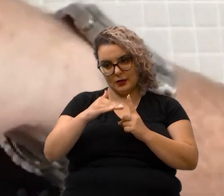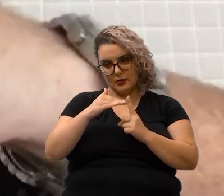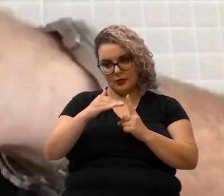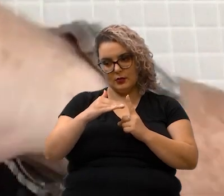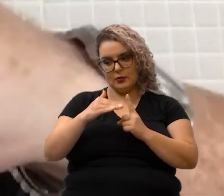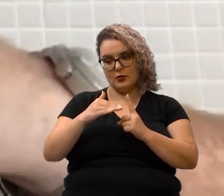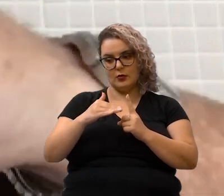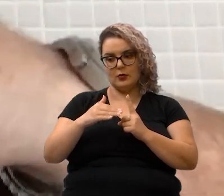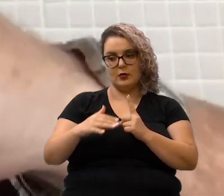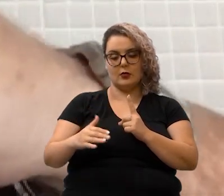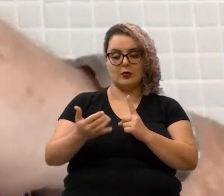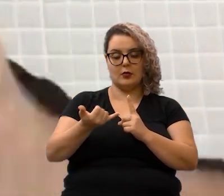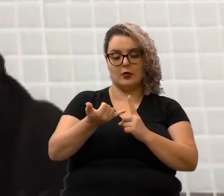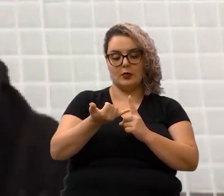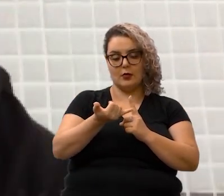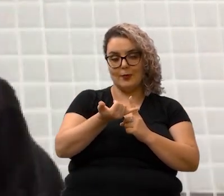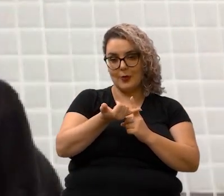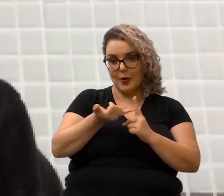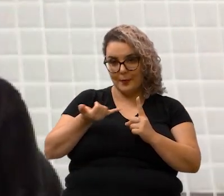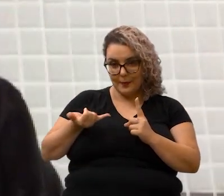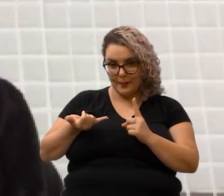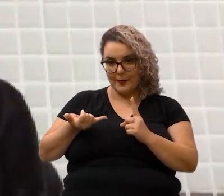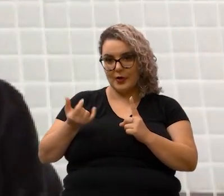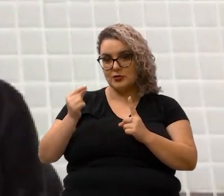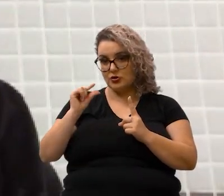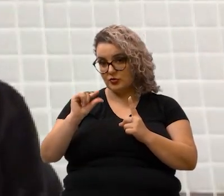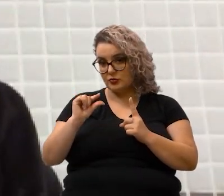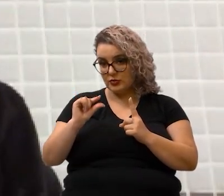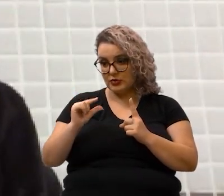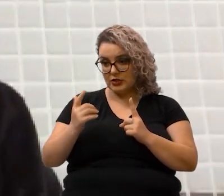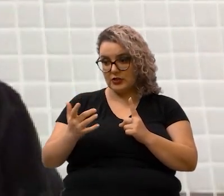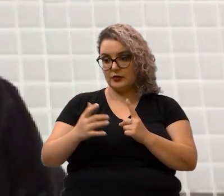essas que só pegavam uma parte pequena